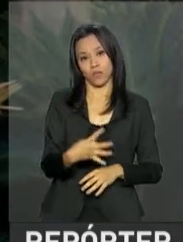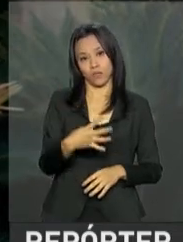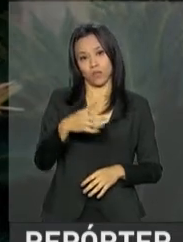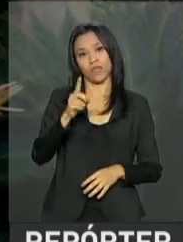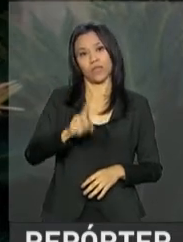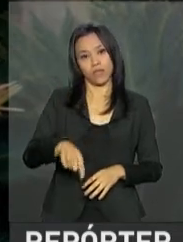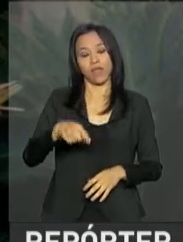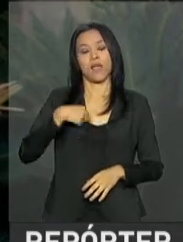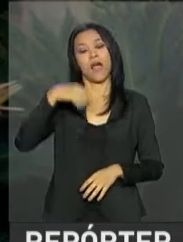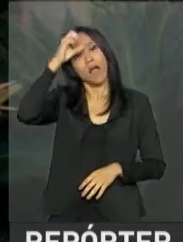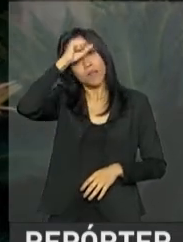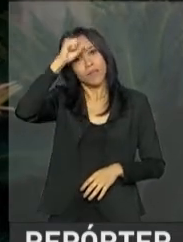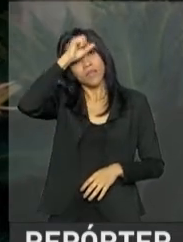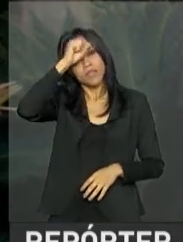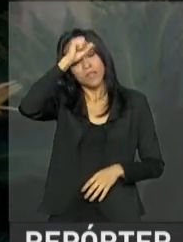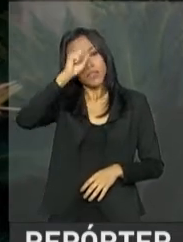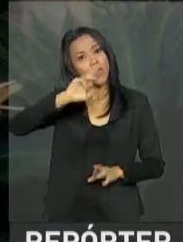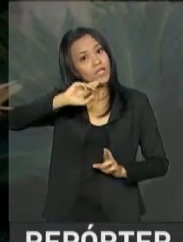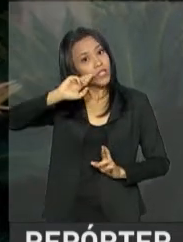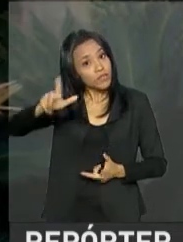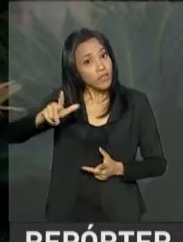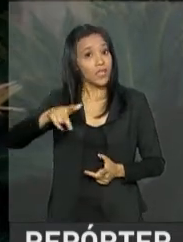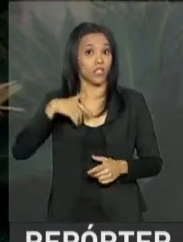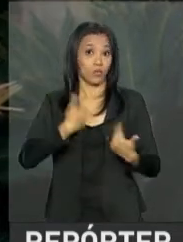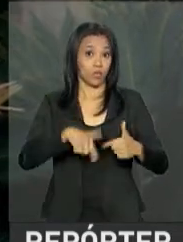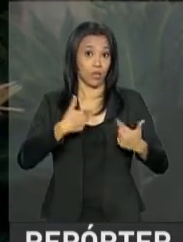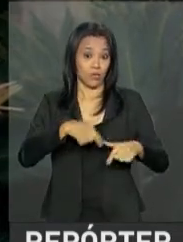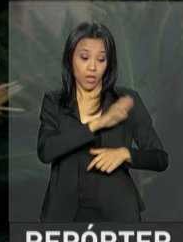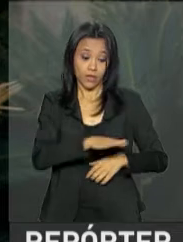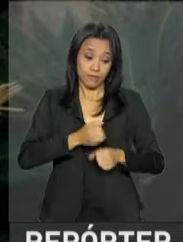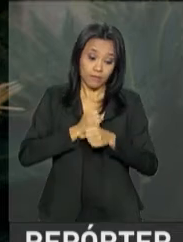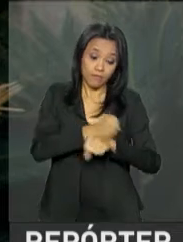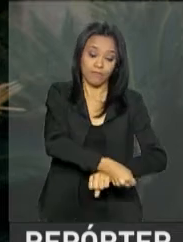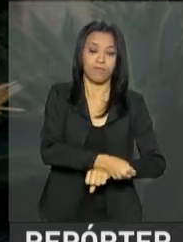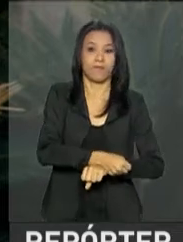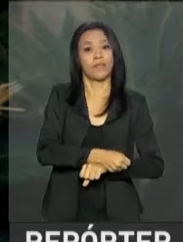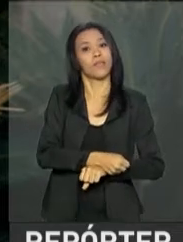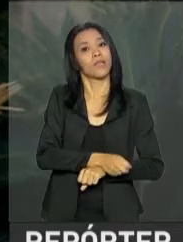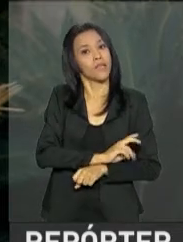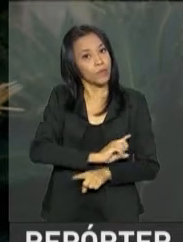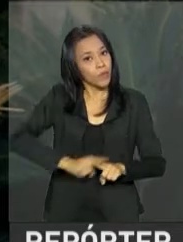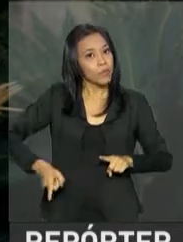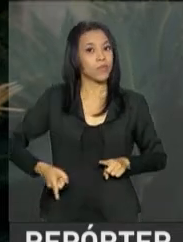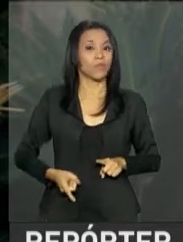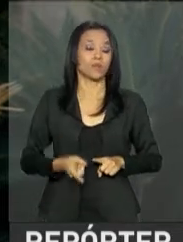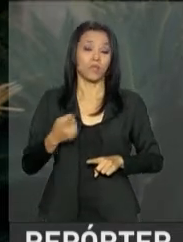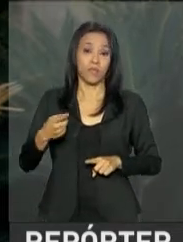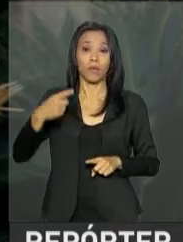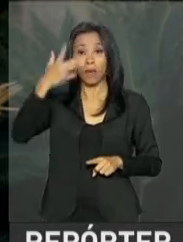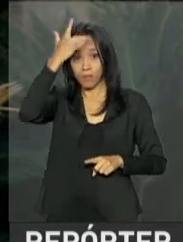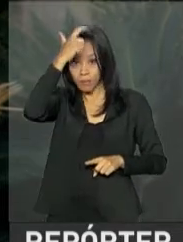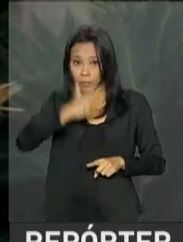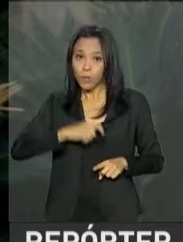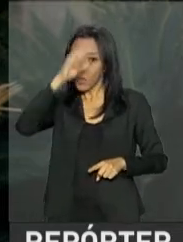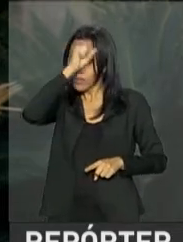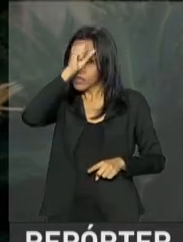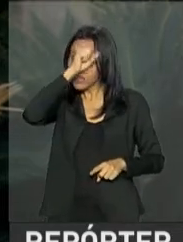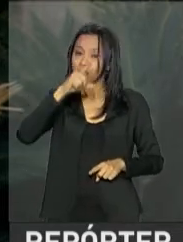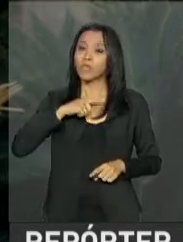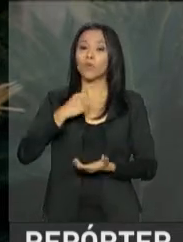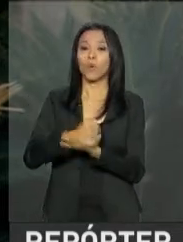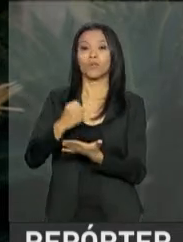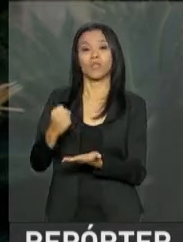aprendizes a condição é diferente do trabalho infantil que é proibido o aprendiz deve ter um contrato de trabalho especial